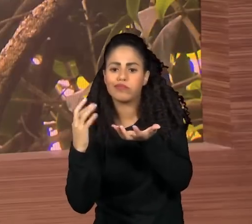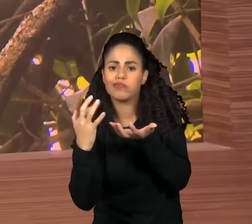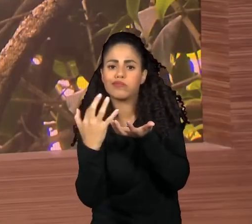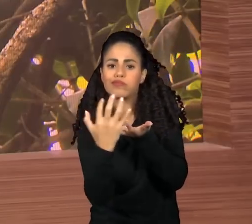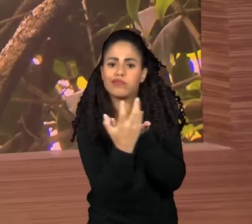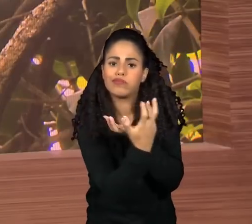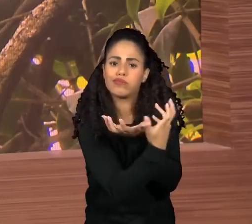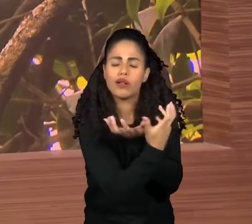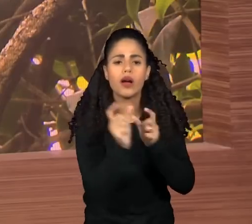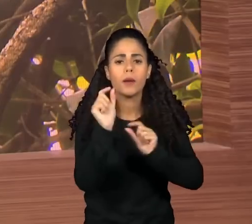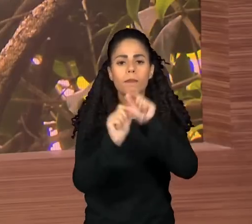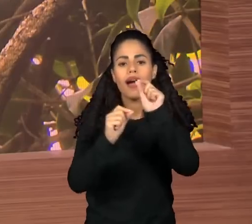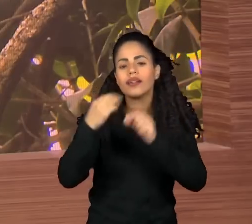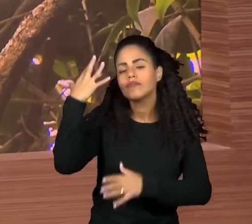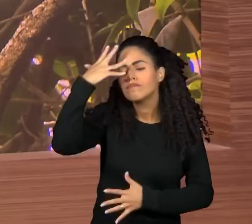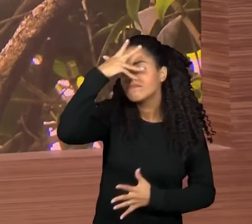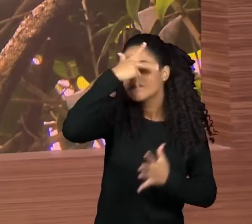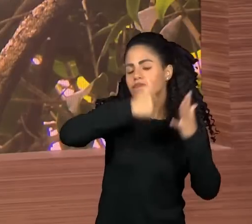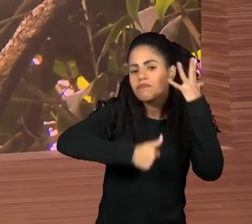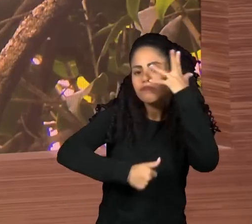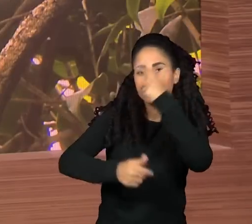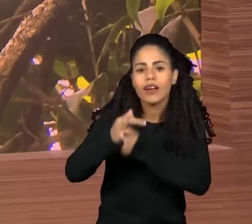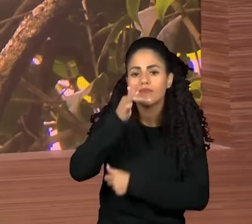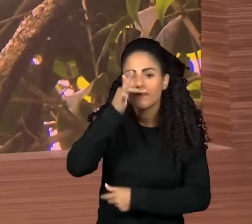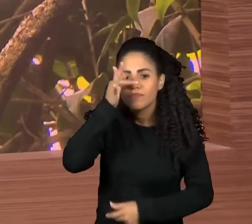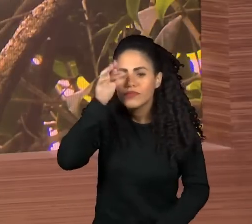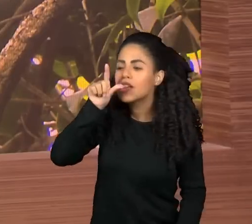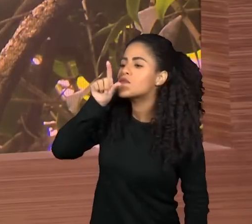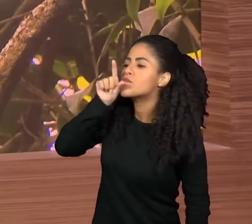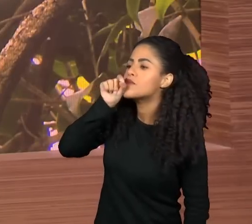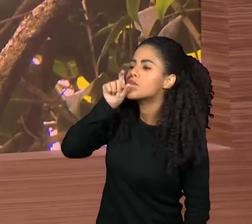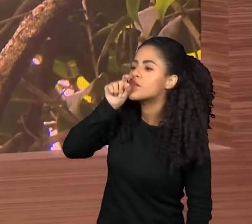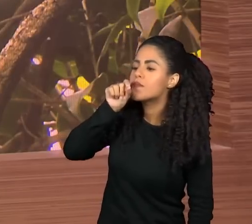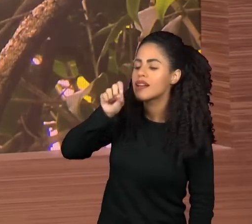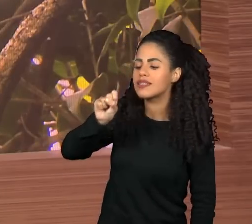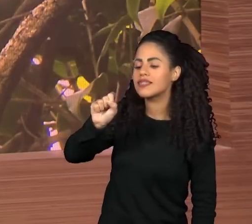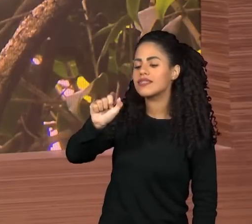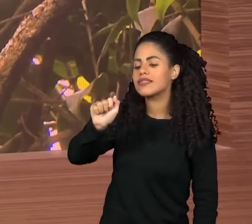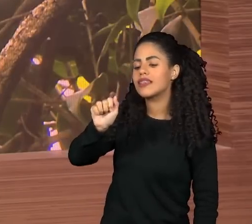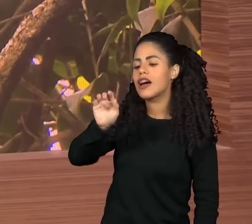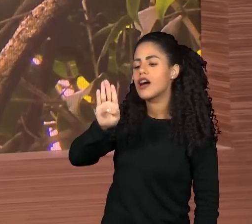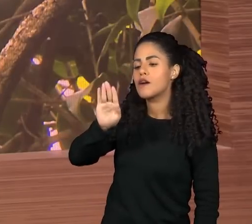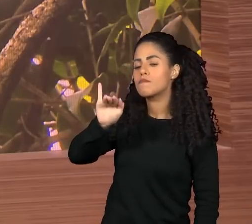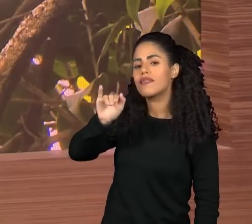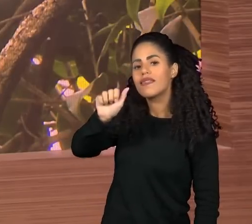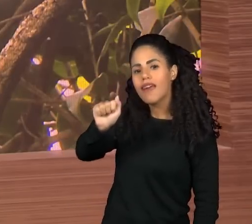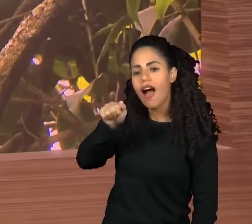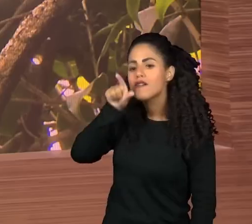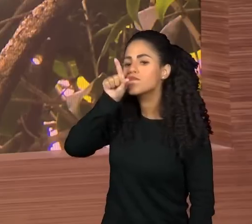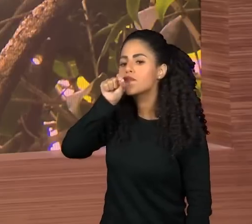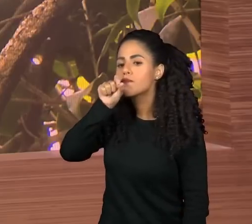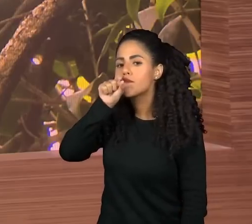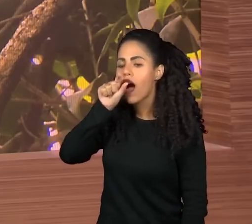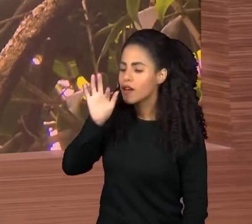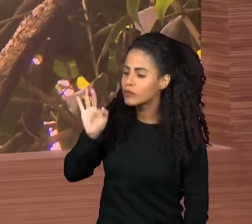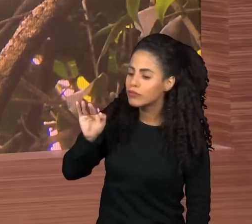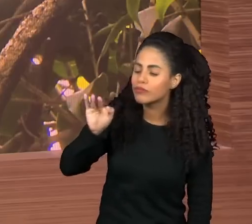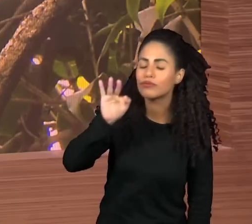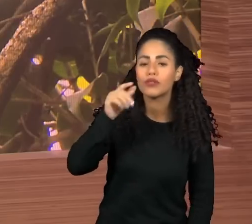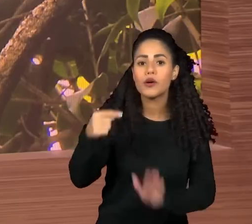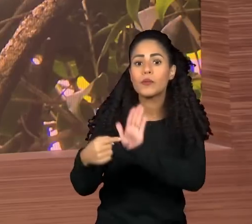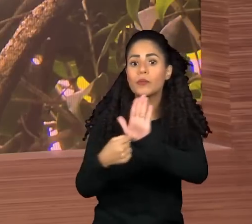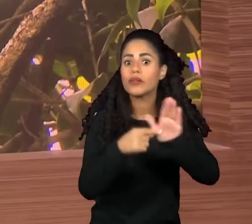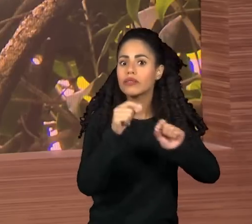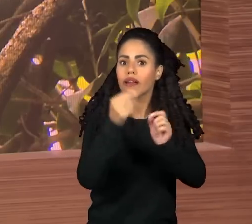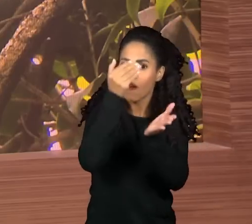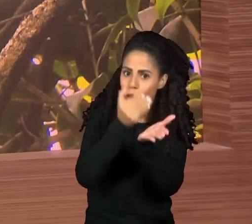Mas a beleza das flores e o canto de pássaros, como o do sabiá-laranjeira, trazem alegria no início da estação e lembram